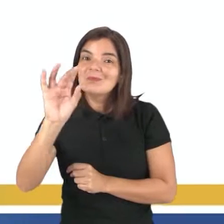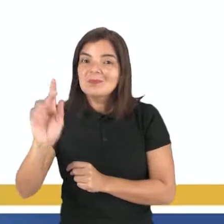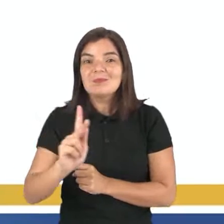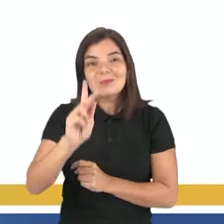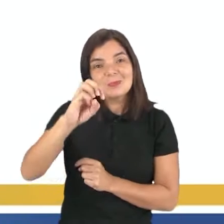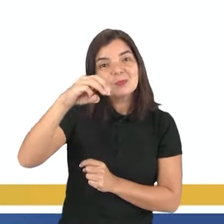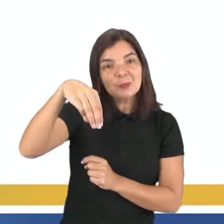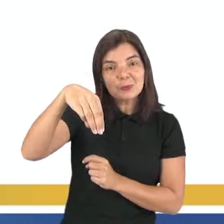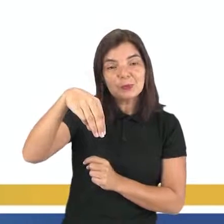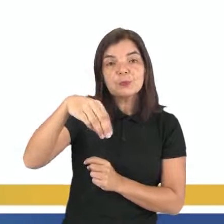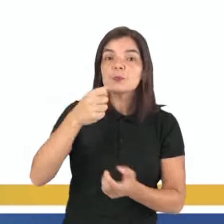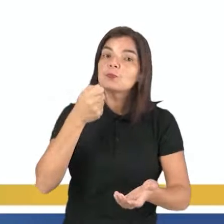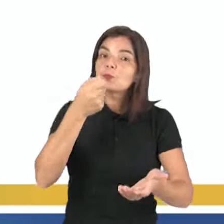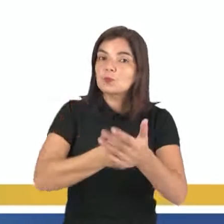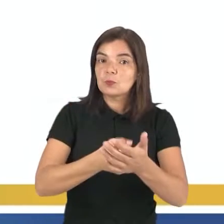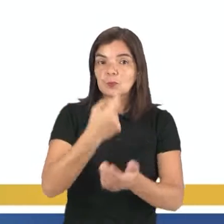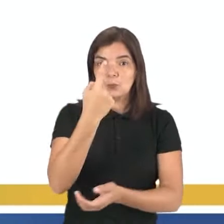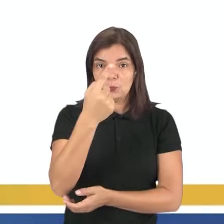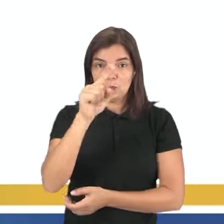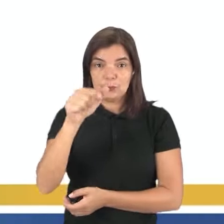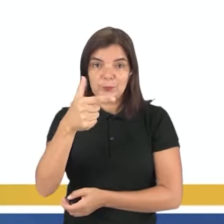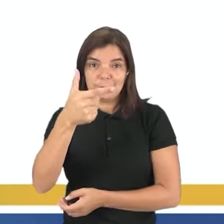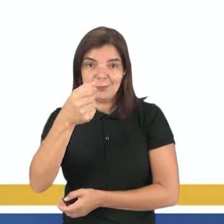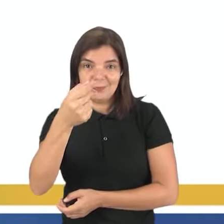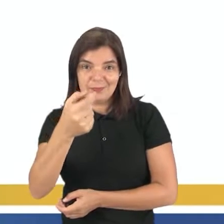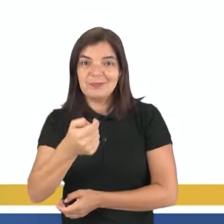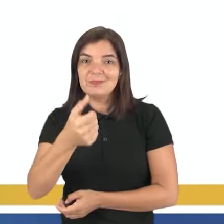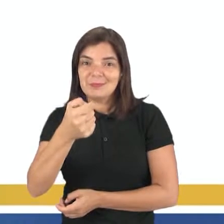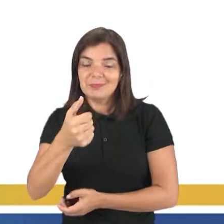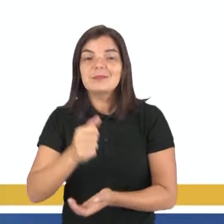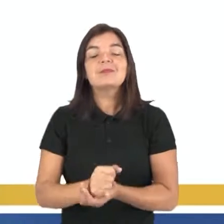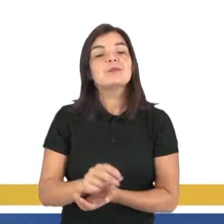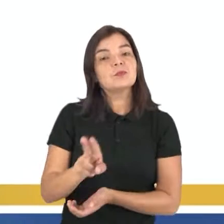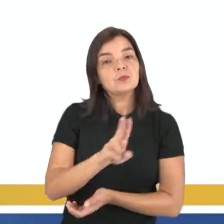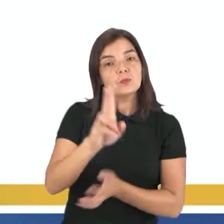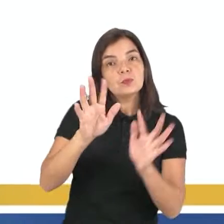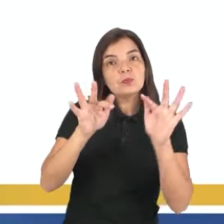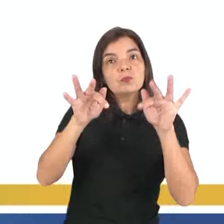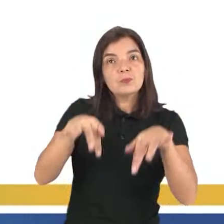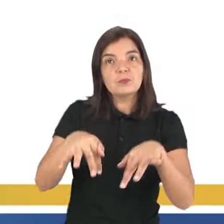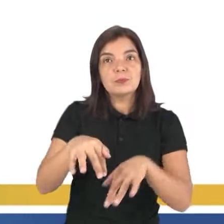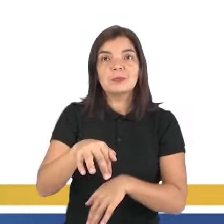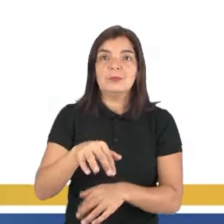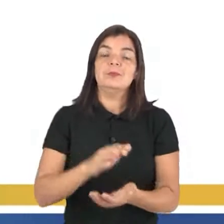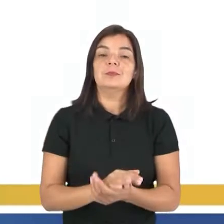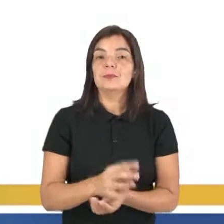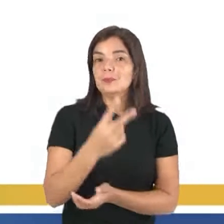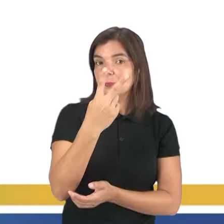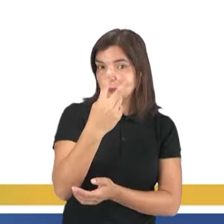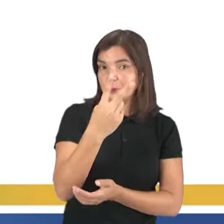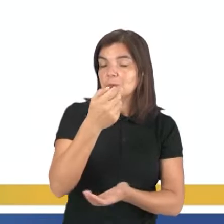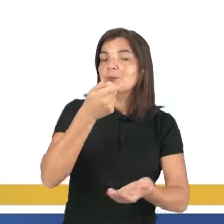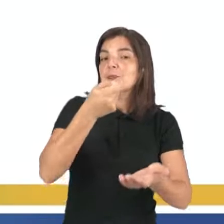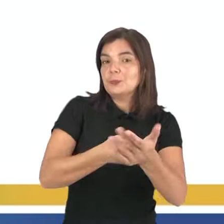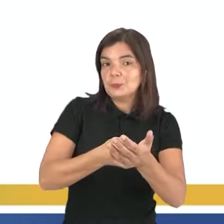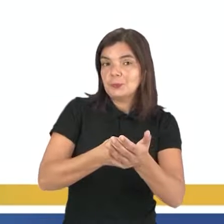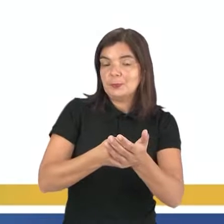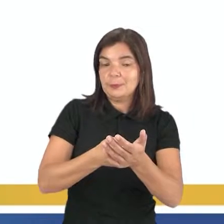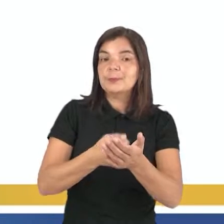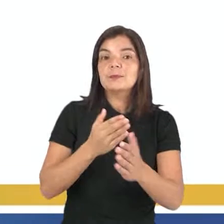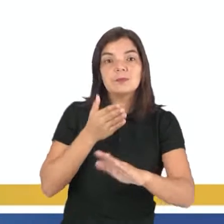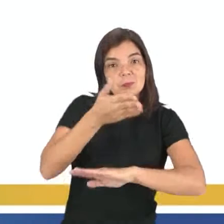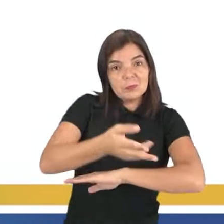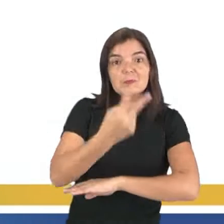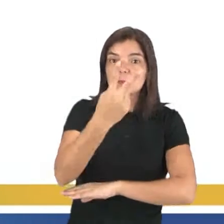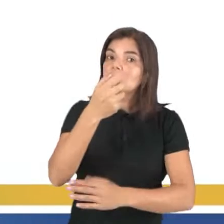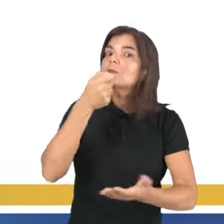rodado, cobra-se R$ 1,20. Então, o valor final da corrida é 2, que é a tarifa, entrou no Uber e paga a tarifa